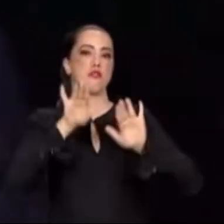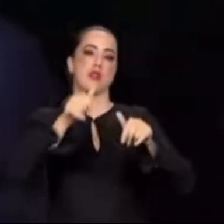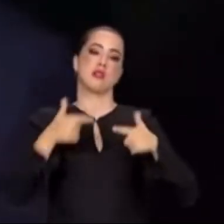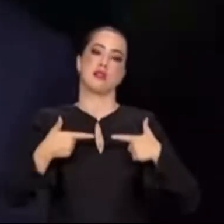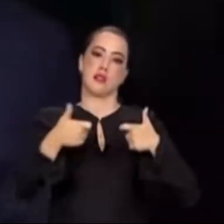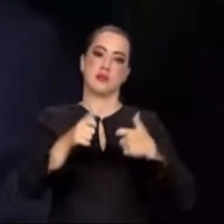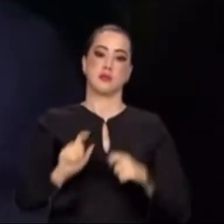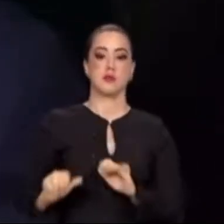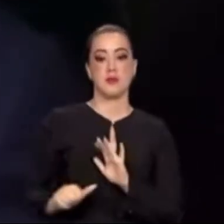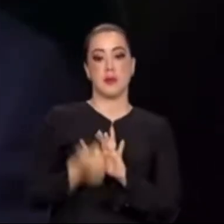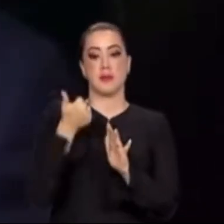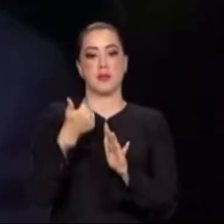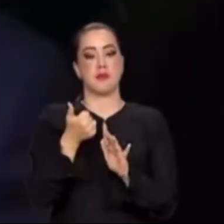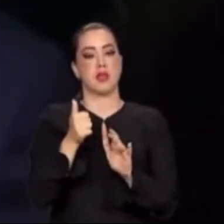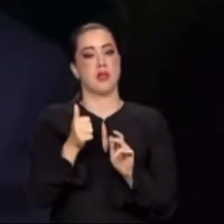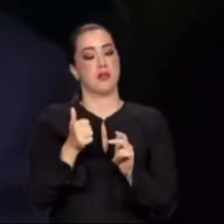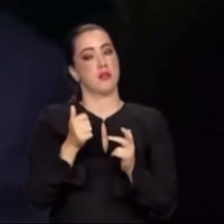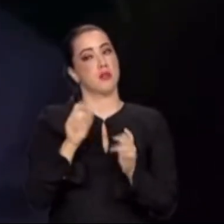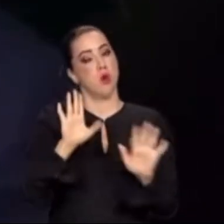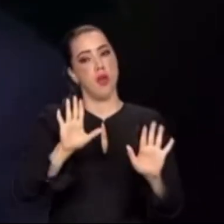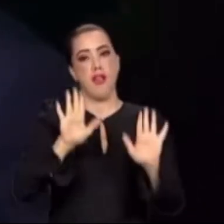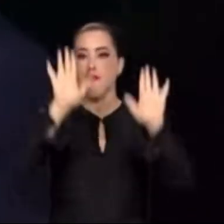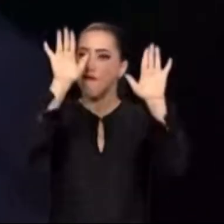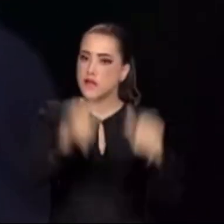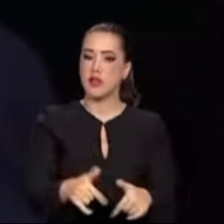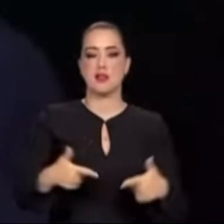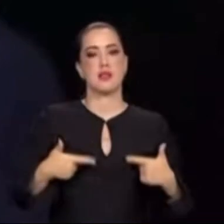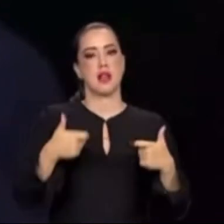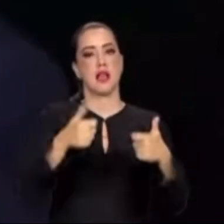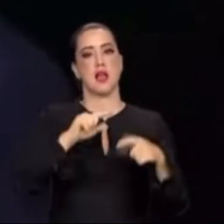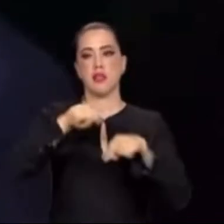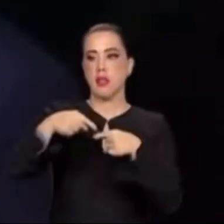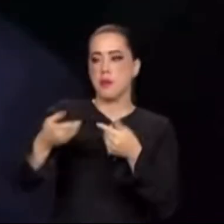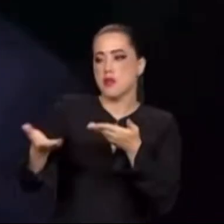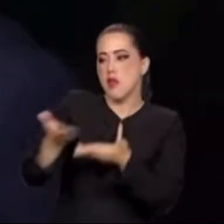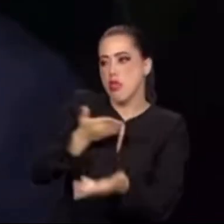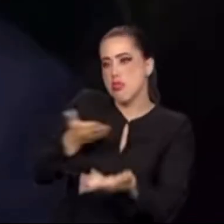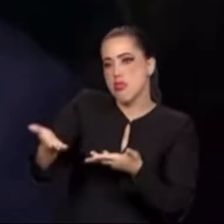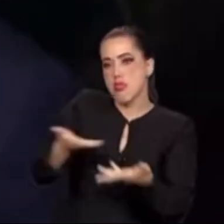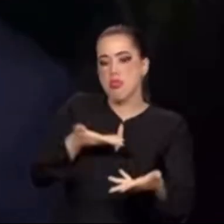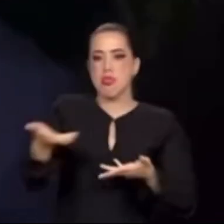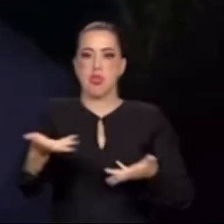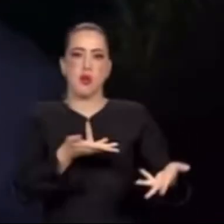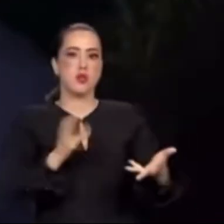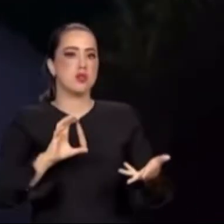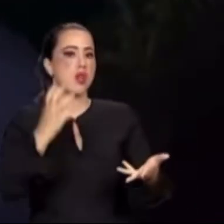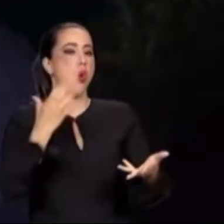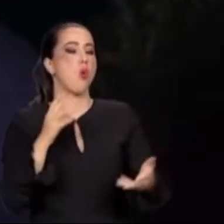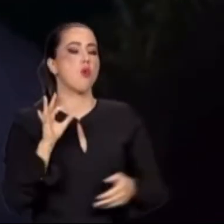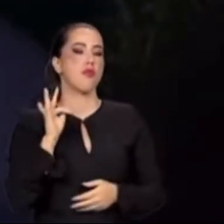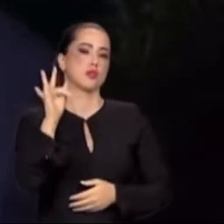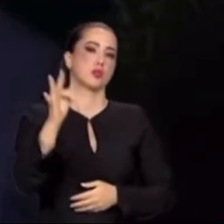A primeira coisa é terminar a guerra. Depois é negociar o que vai acontecer